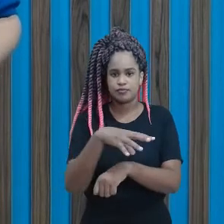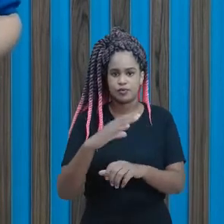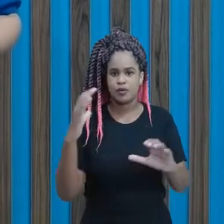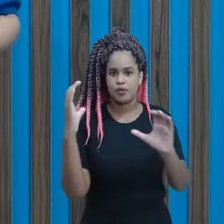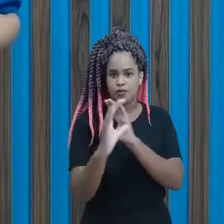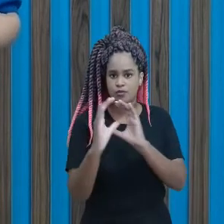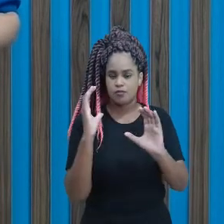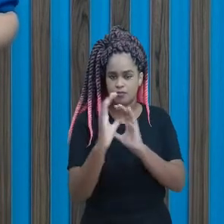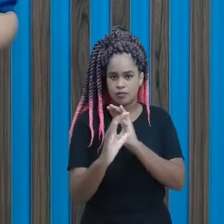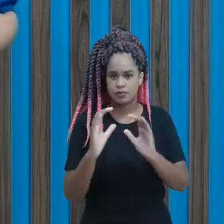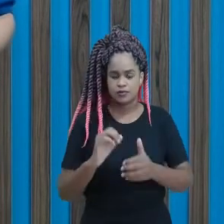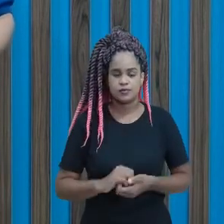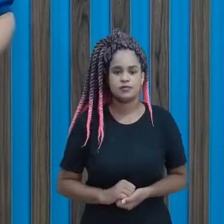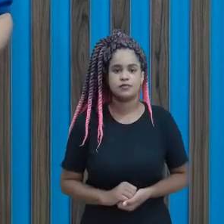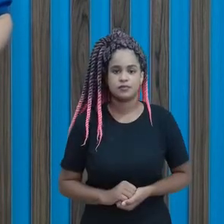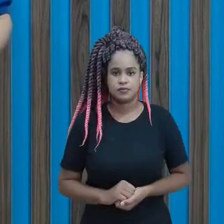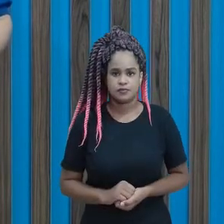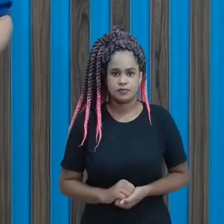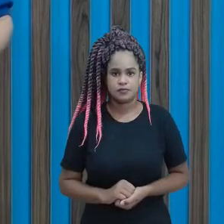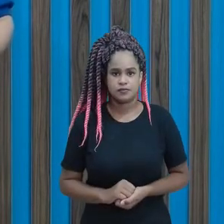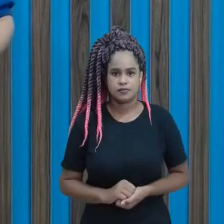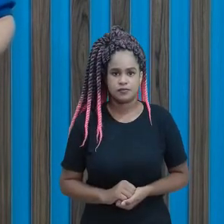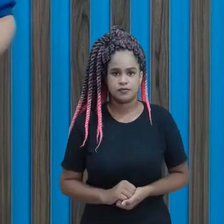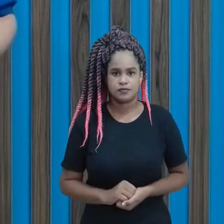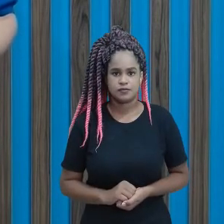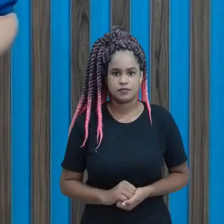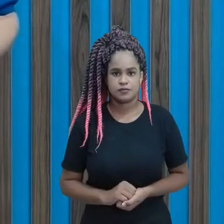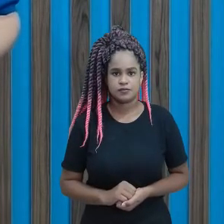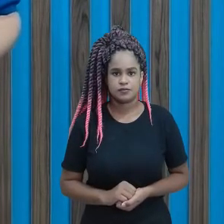facilitador através da comunicação.